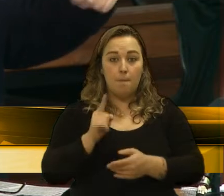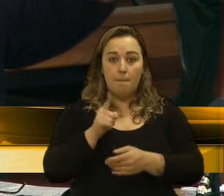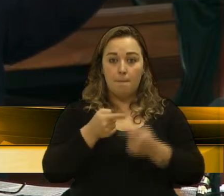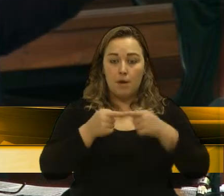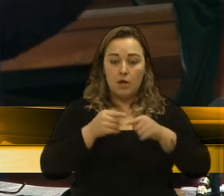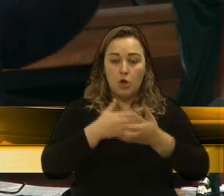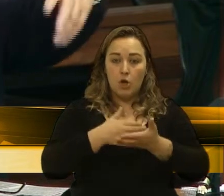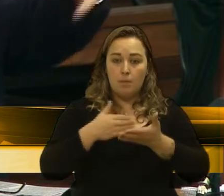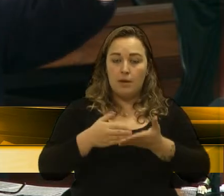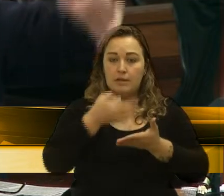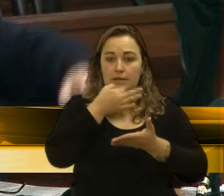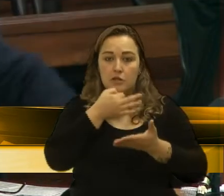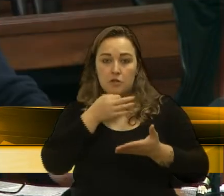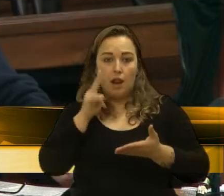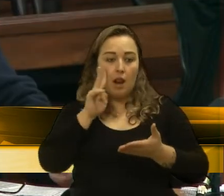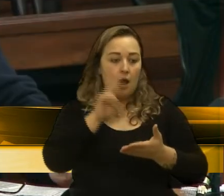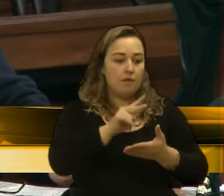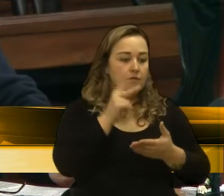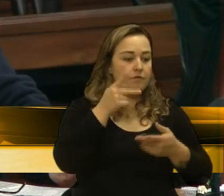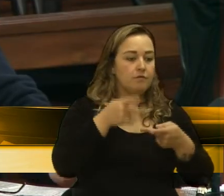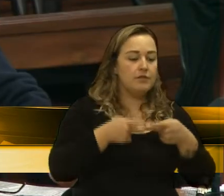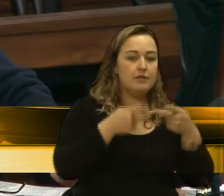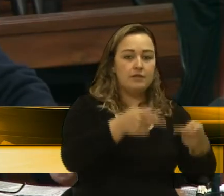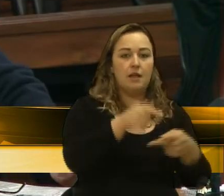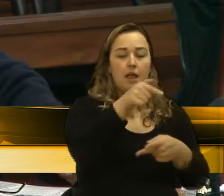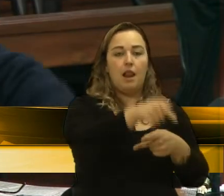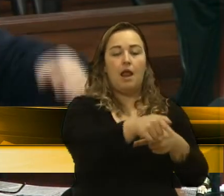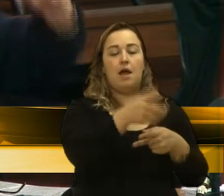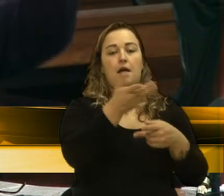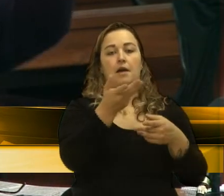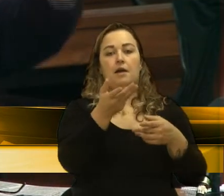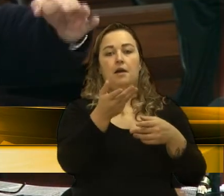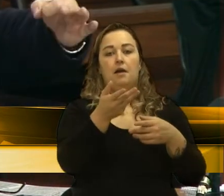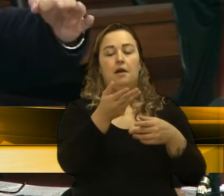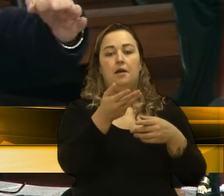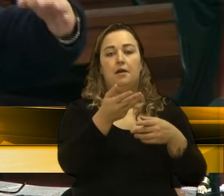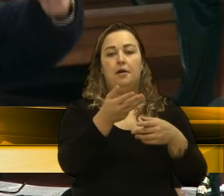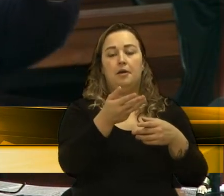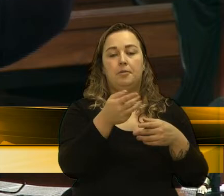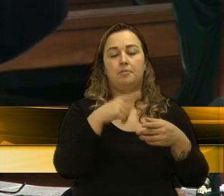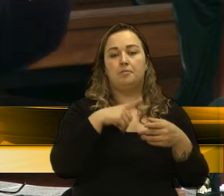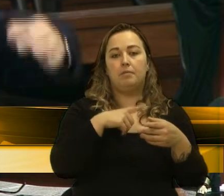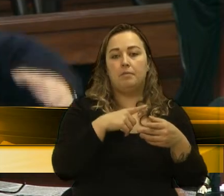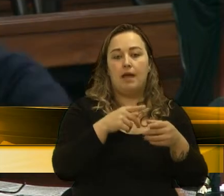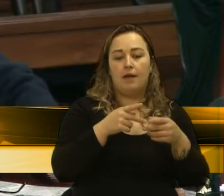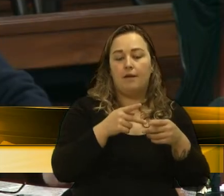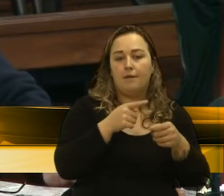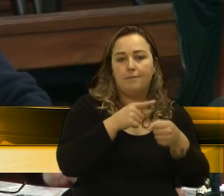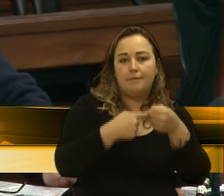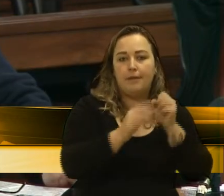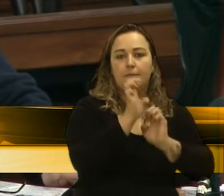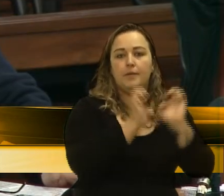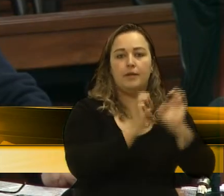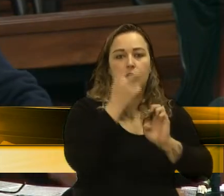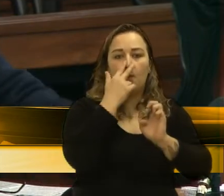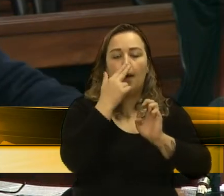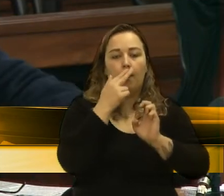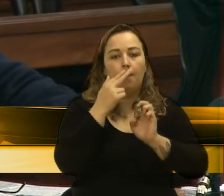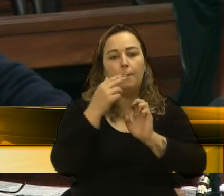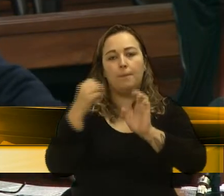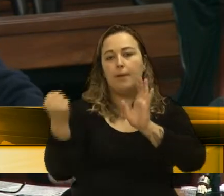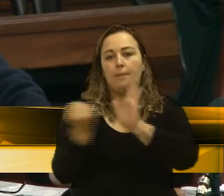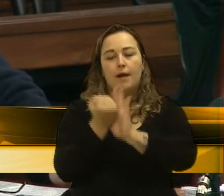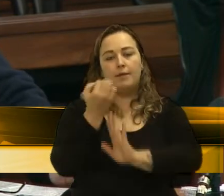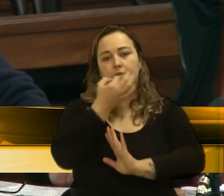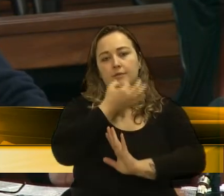Marco Polo, me levaram lá na Galeteria Alvorada. Foi um ícone de Caxias, né? Então, tem